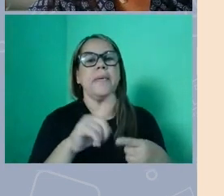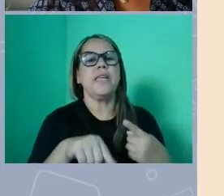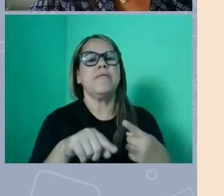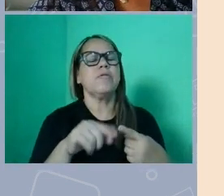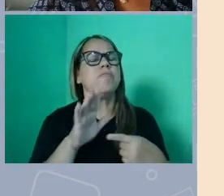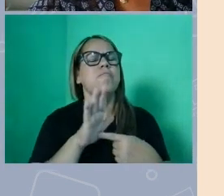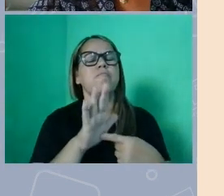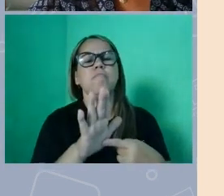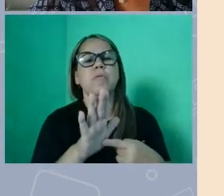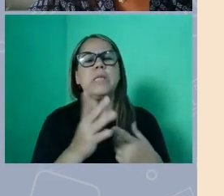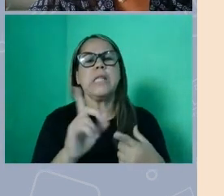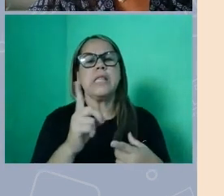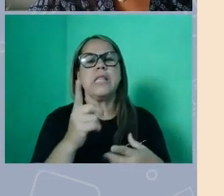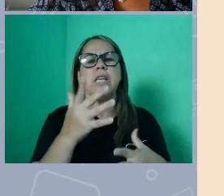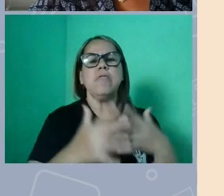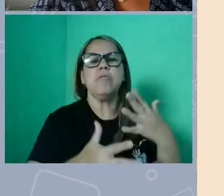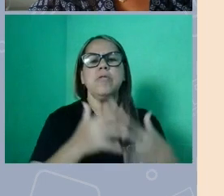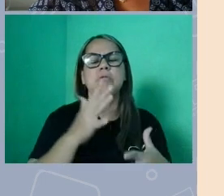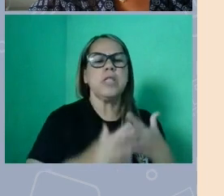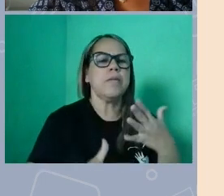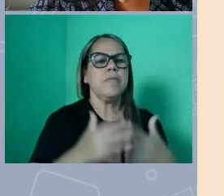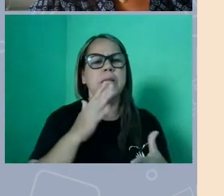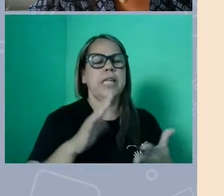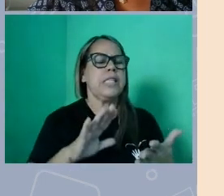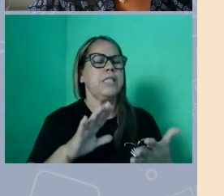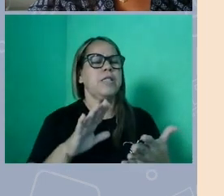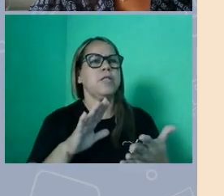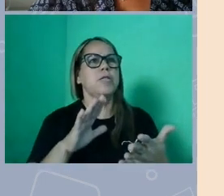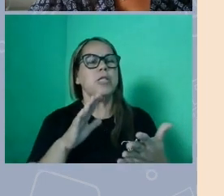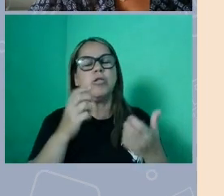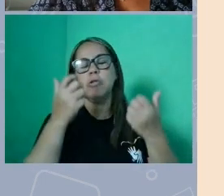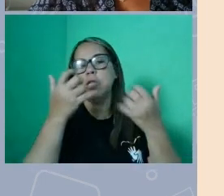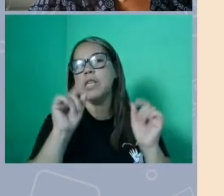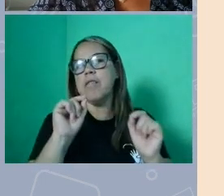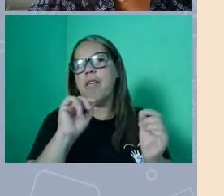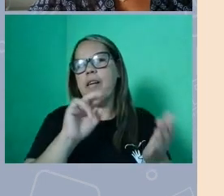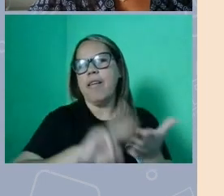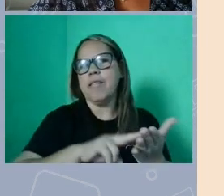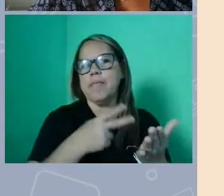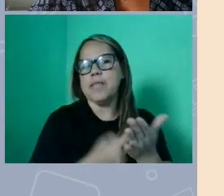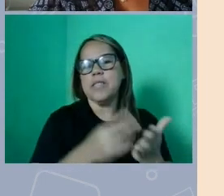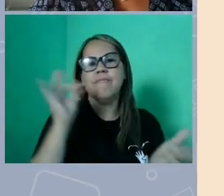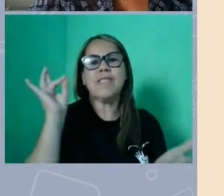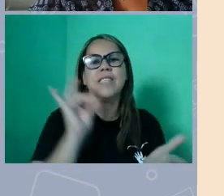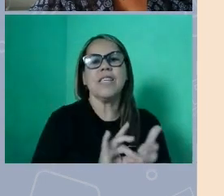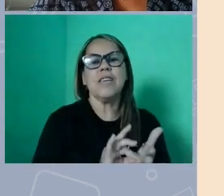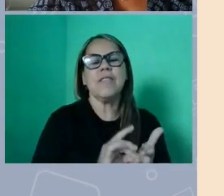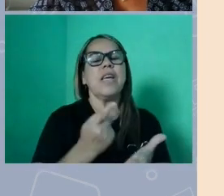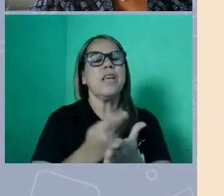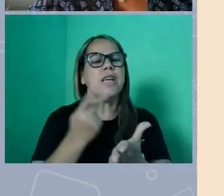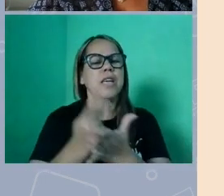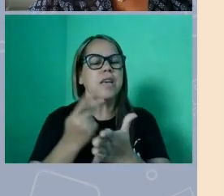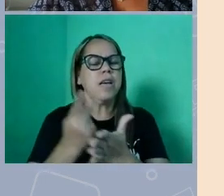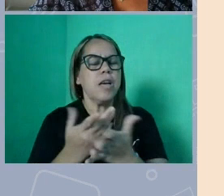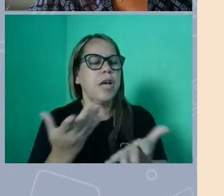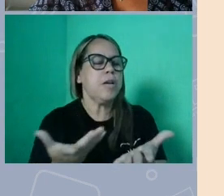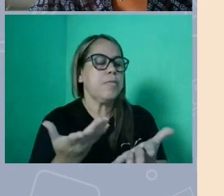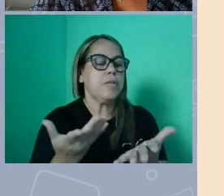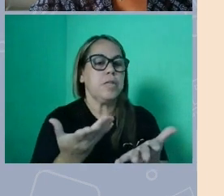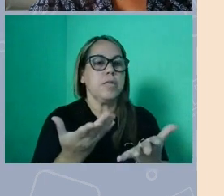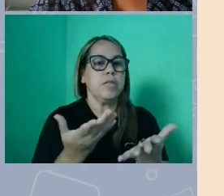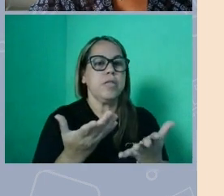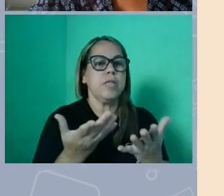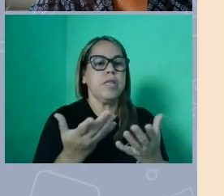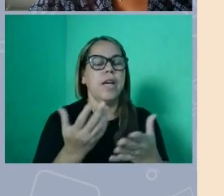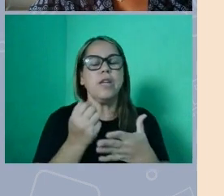não interferem na interpretação da realidade e servem de escape para os problemas sociais permitindo